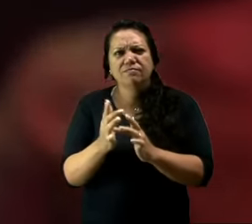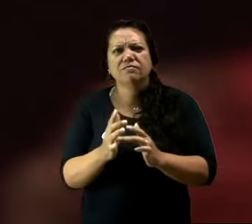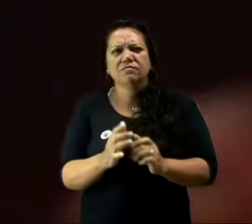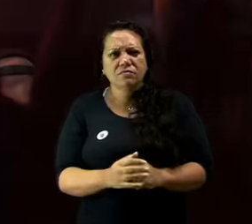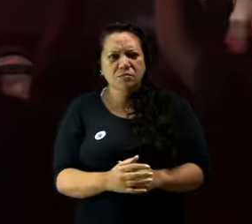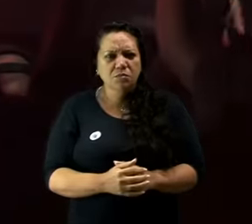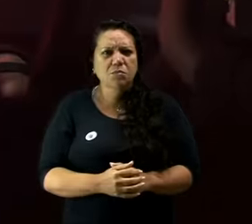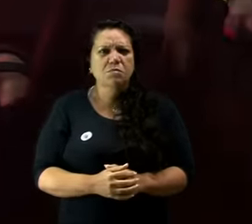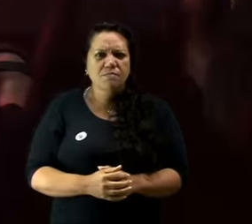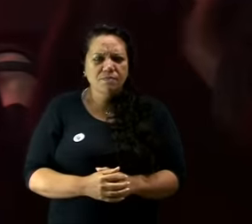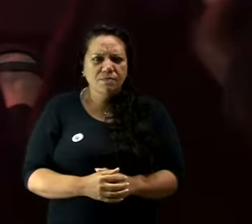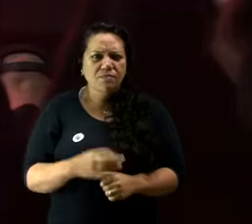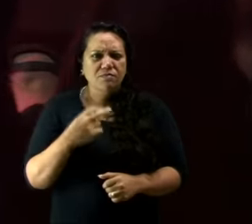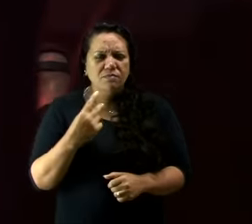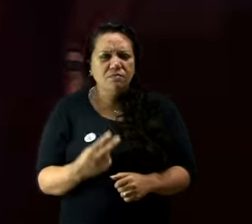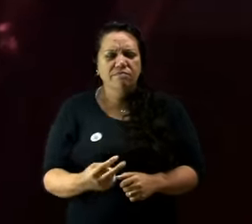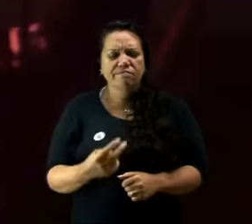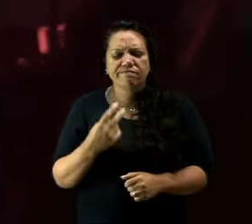suia.